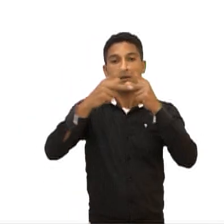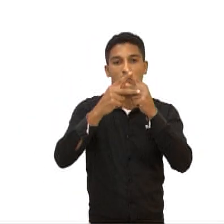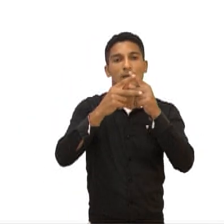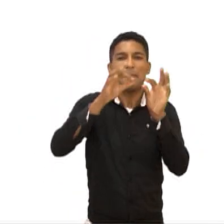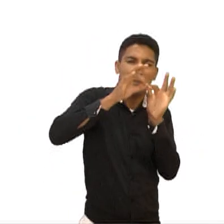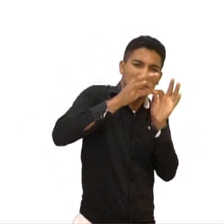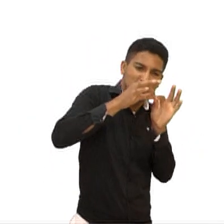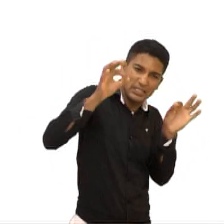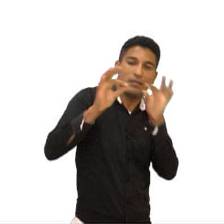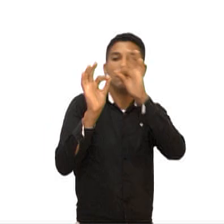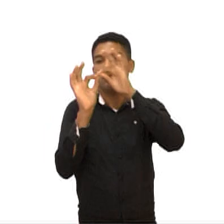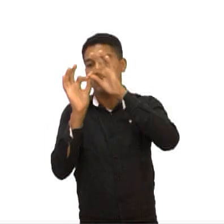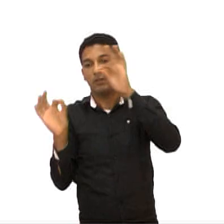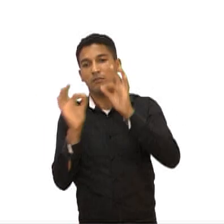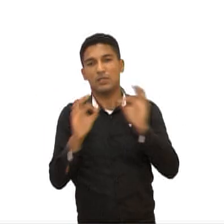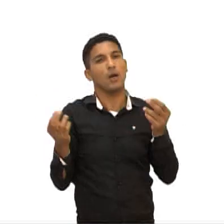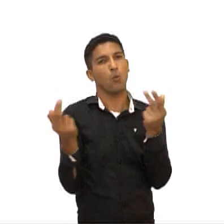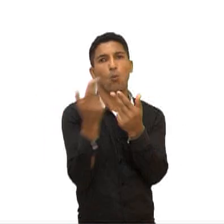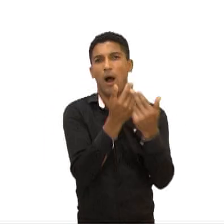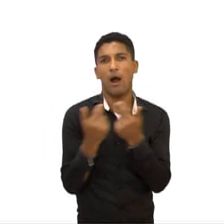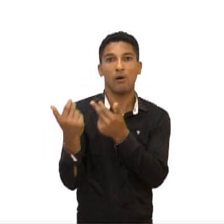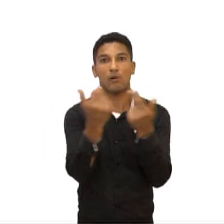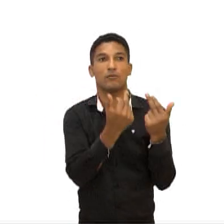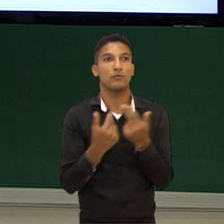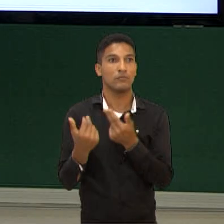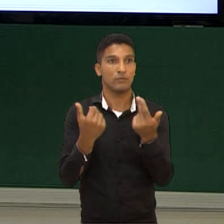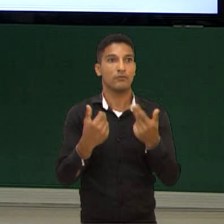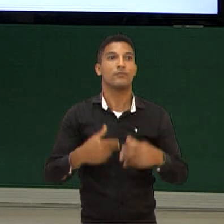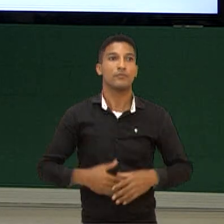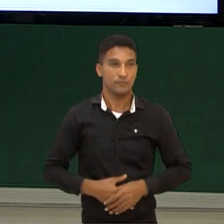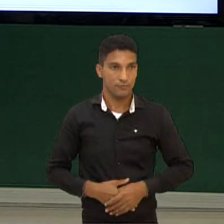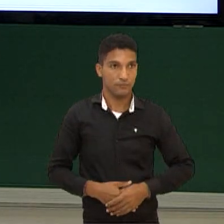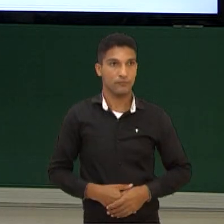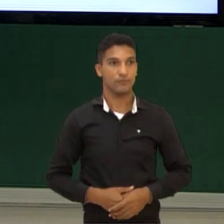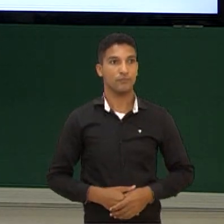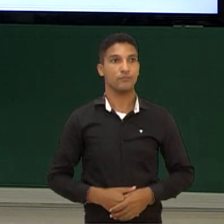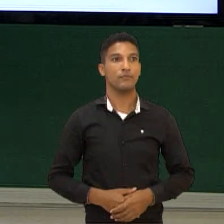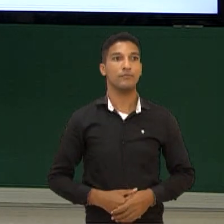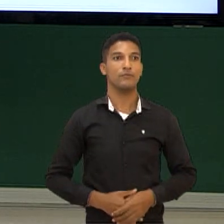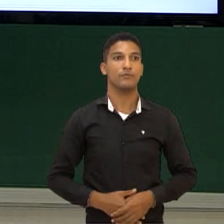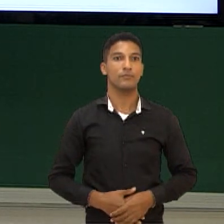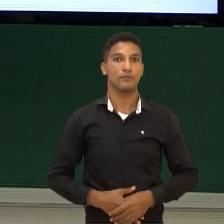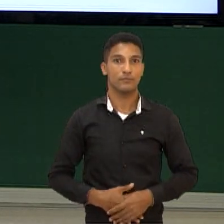Então, todos os lados terão as mesmas medidas.